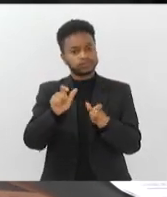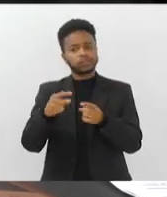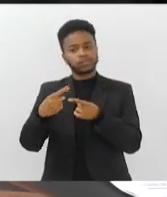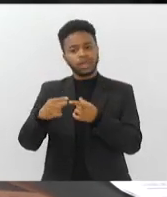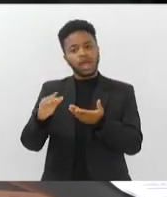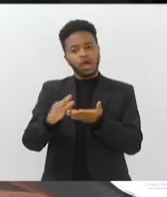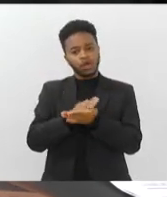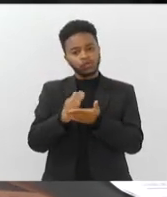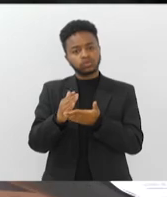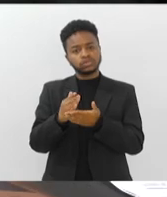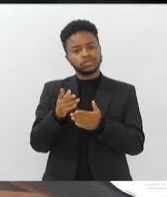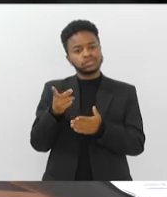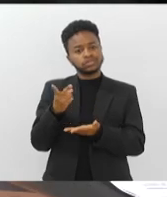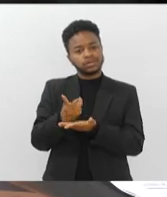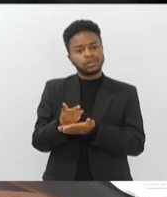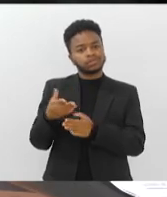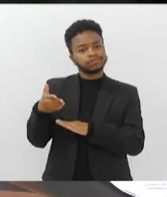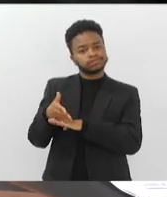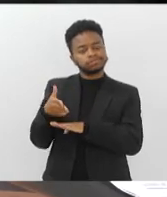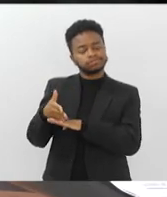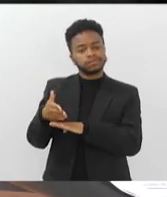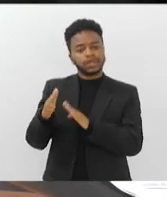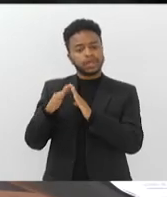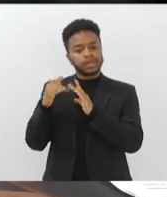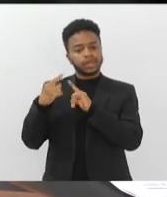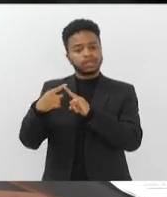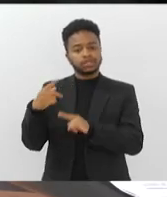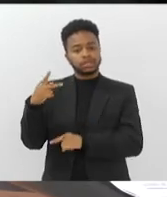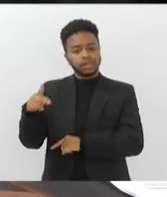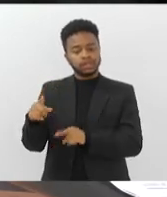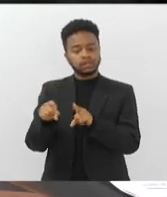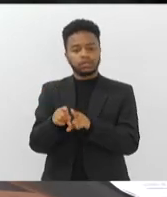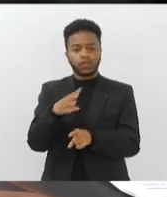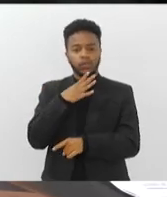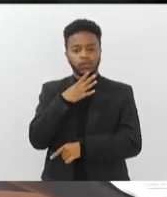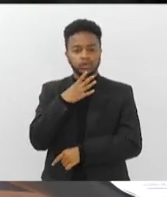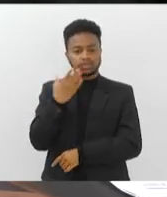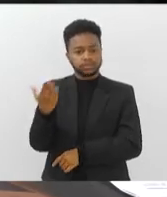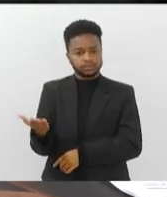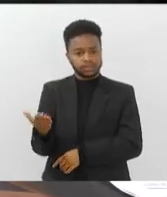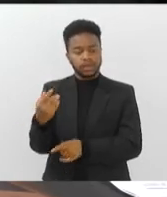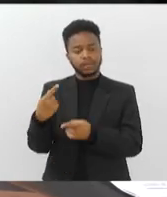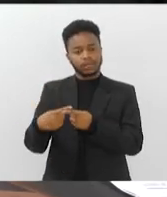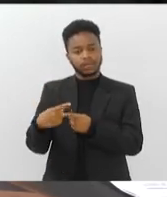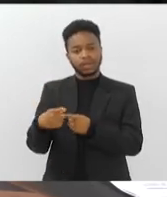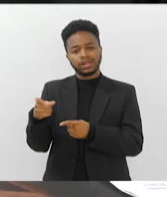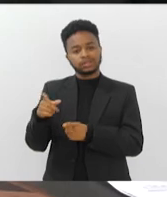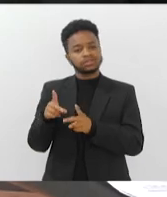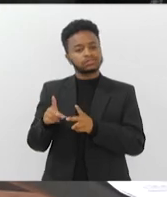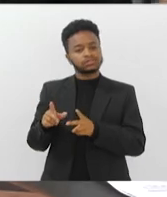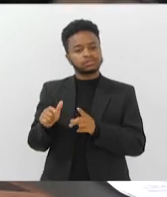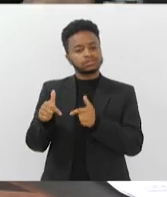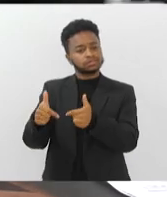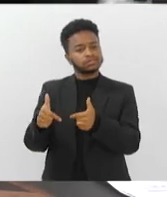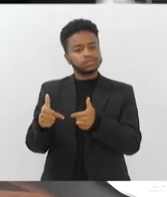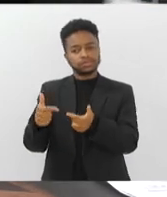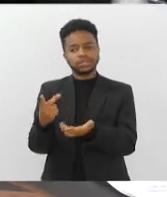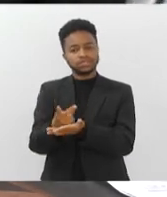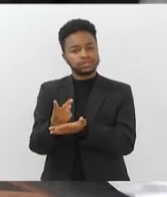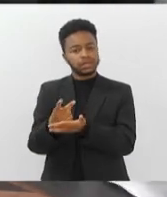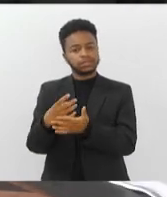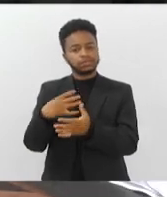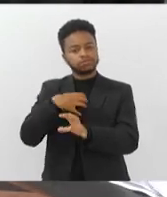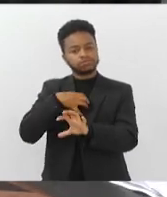pessoas que frequentavam a igreja deles, ou que conheciam ele, uma pessoa muito ativa, muito solidária, muito